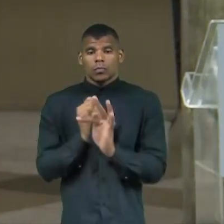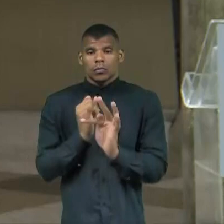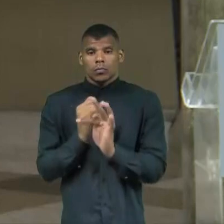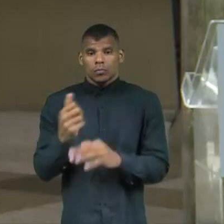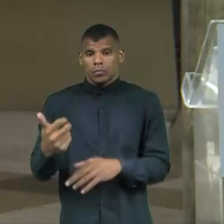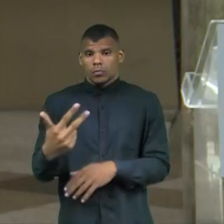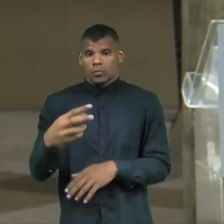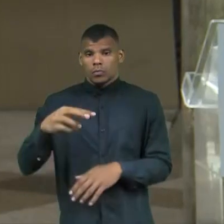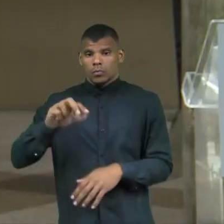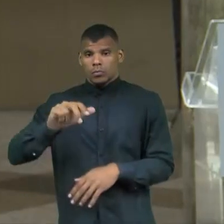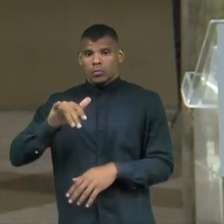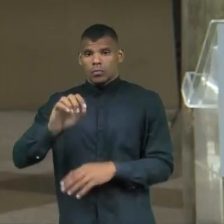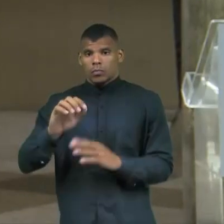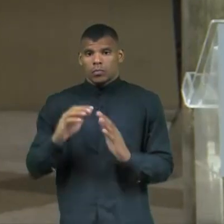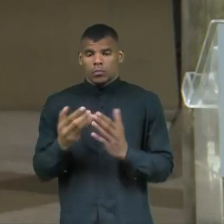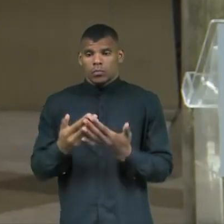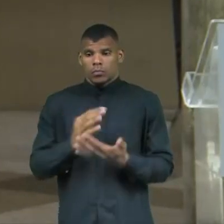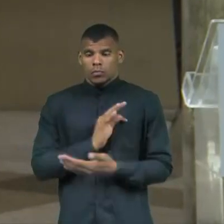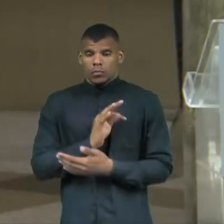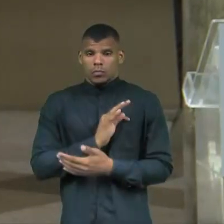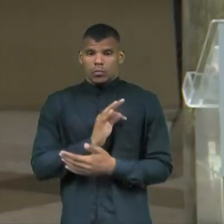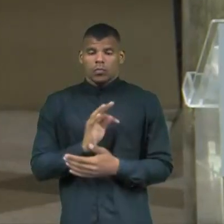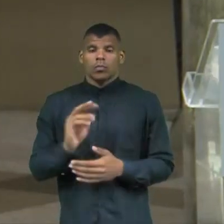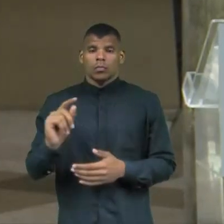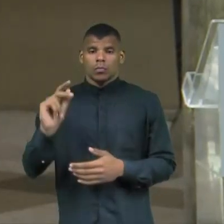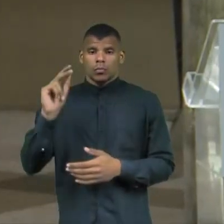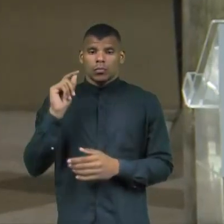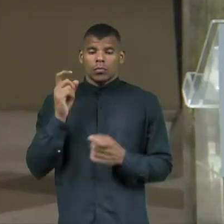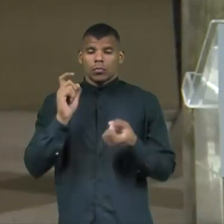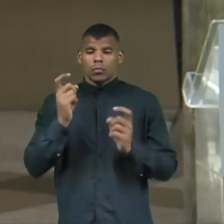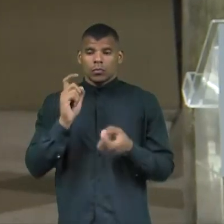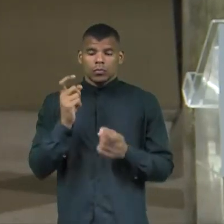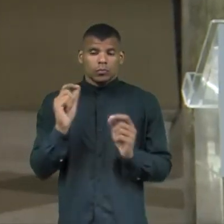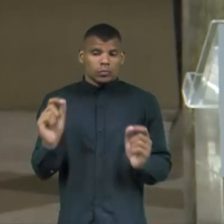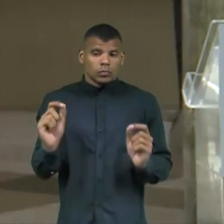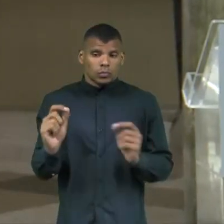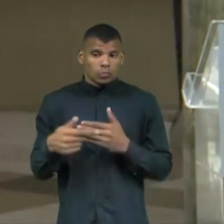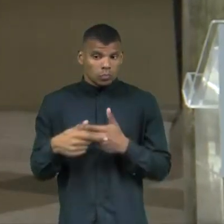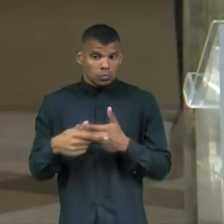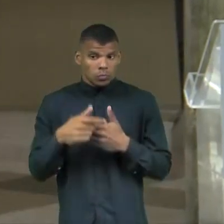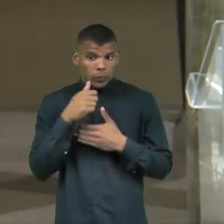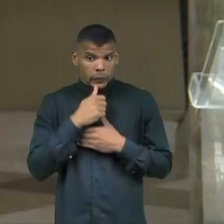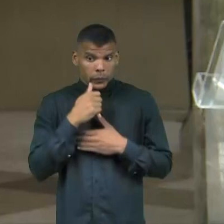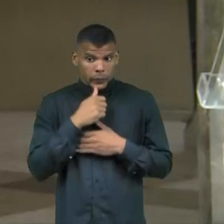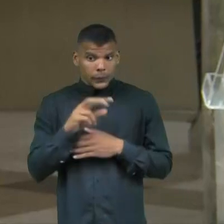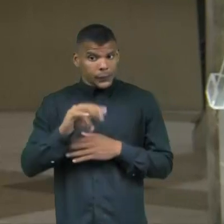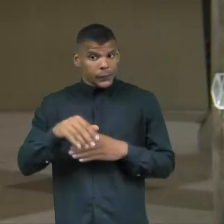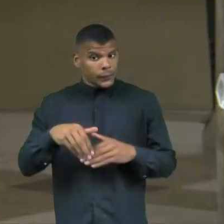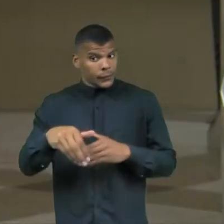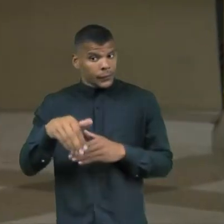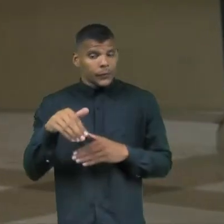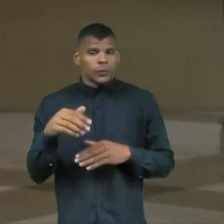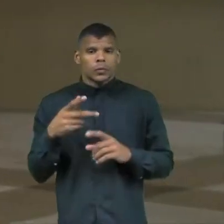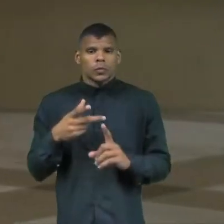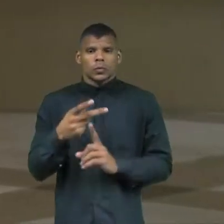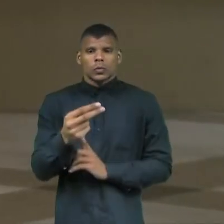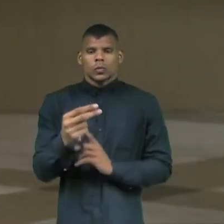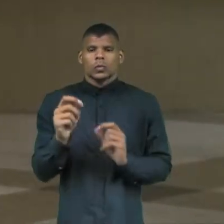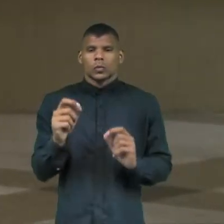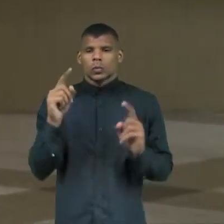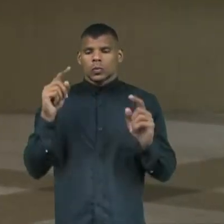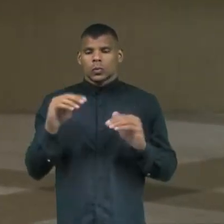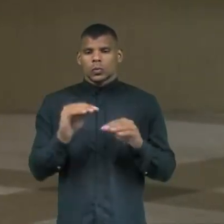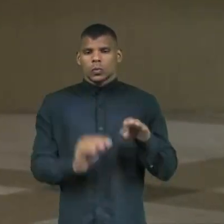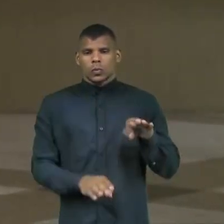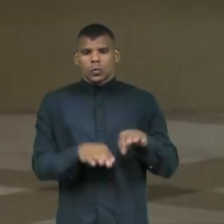maio, a antiga Escola Técnica, que também vai discutir o papel das mulheres na superação de desigualdades.